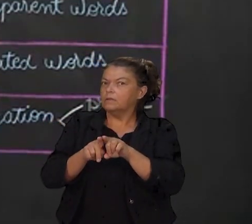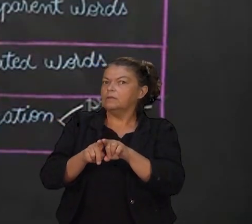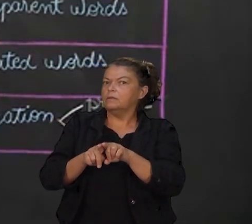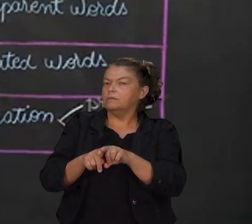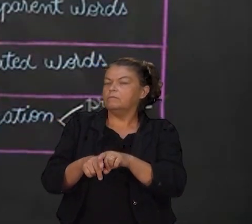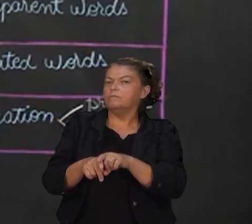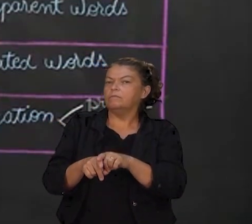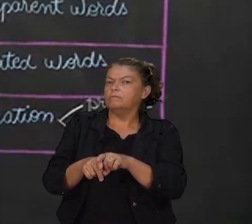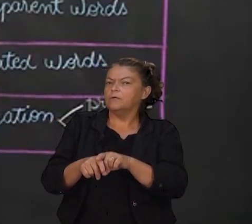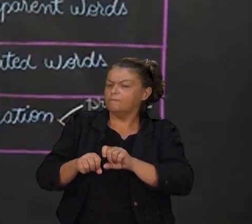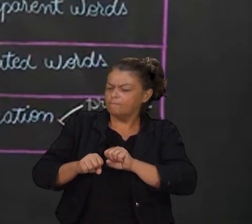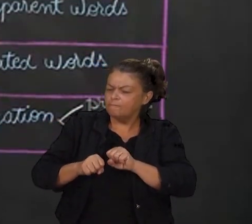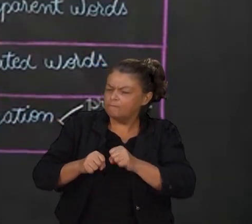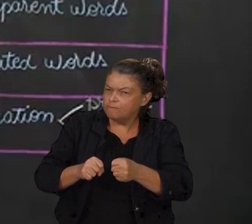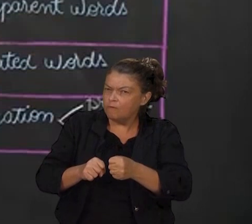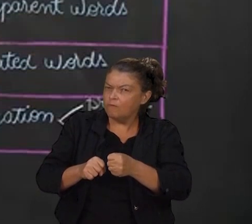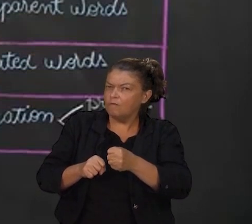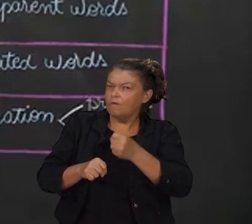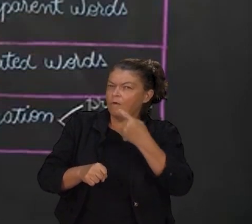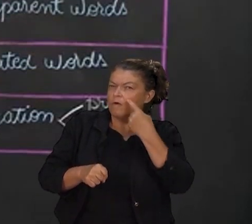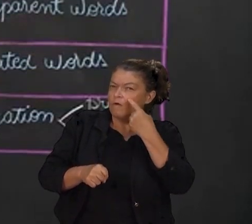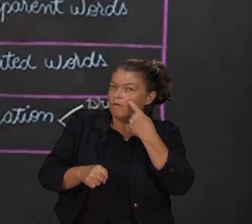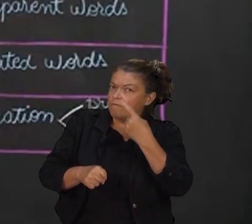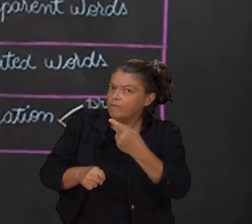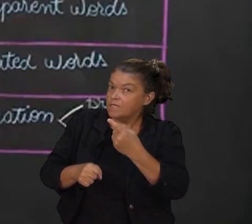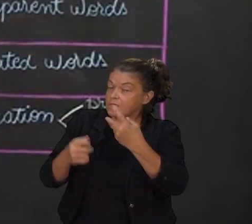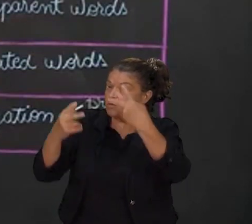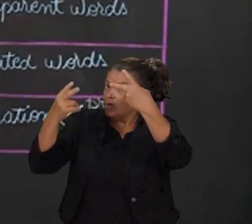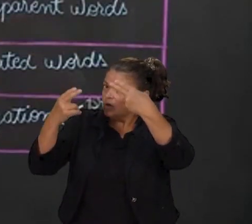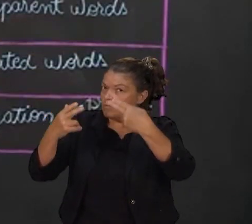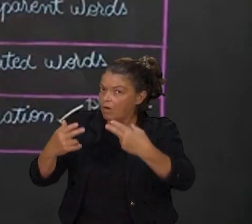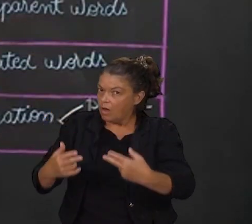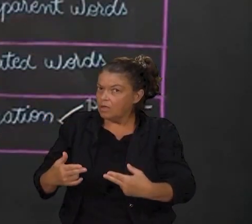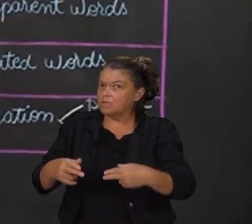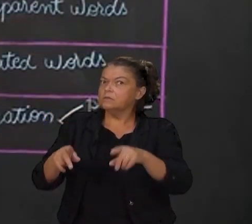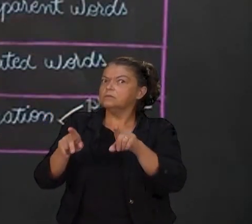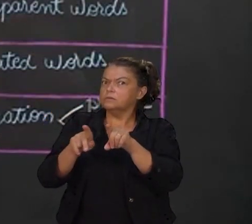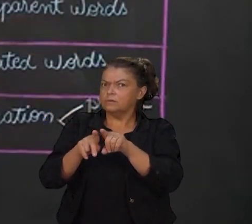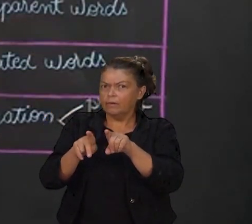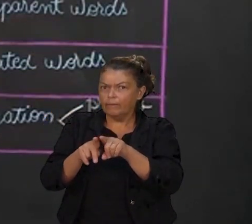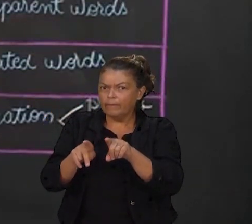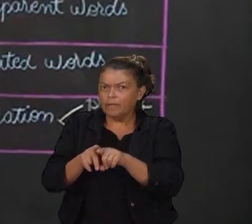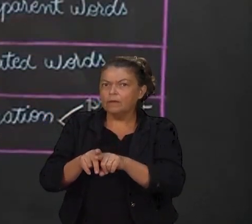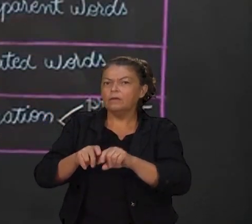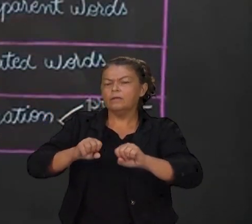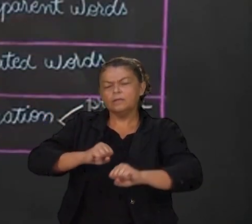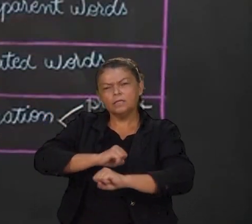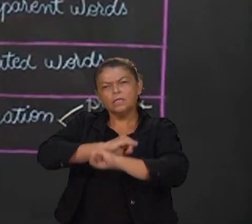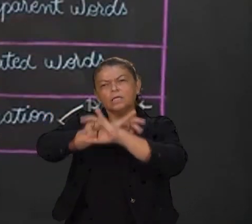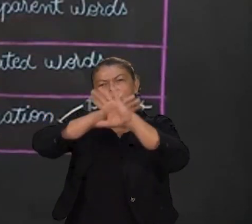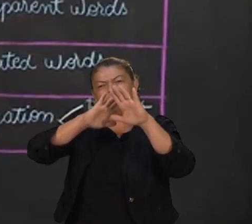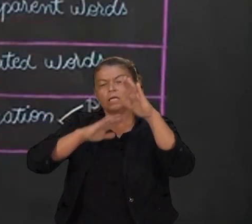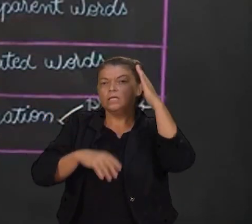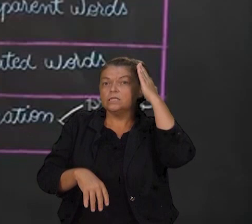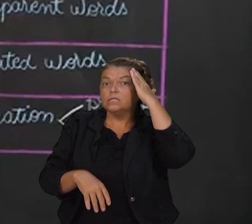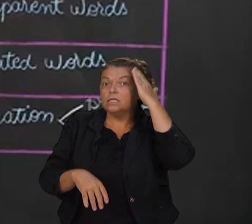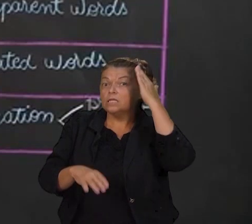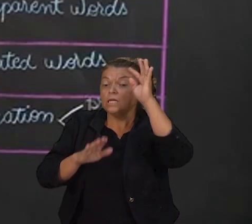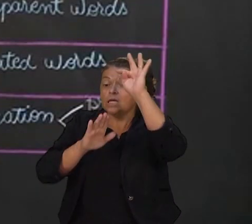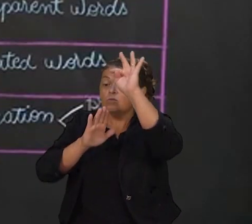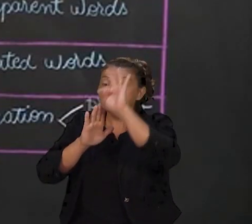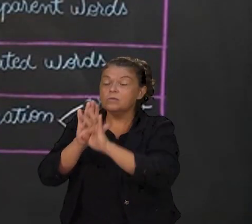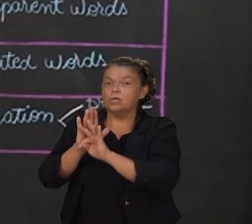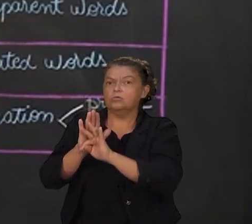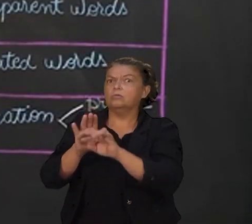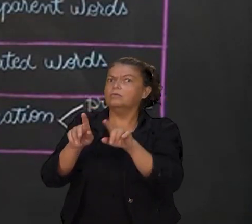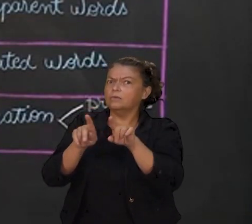ver se alguma palavra se repete para me ajudar a entender o universo textual e